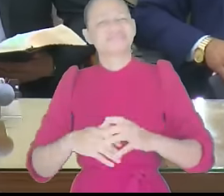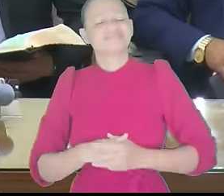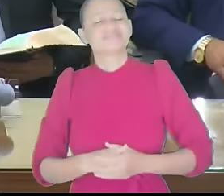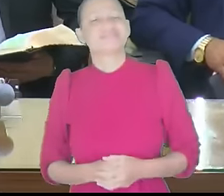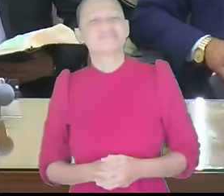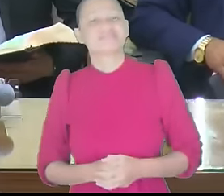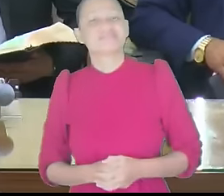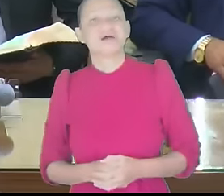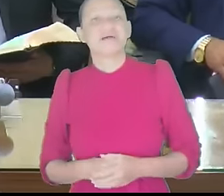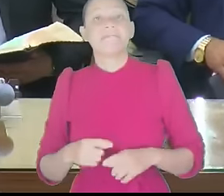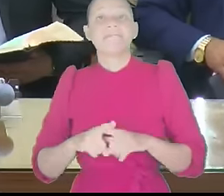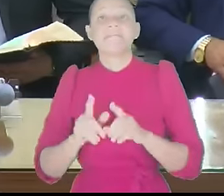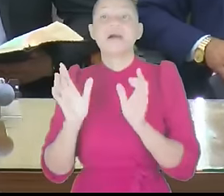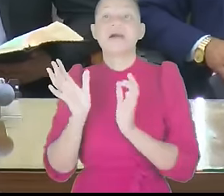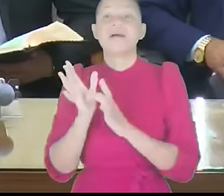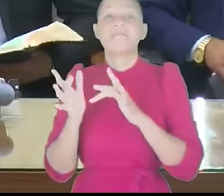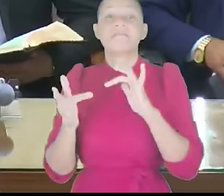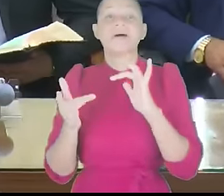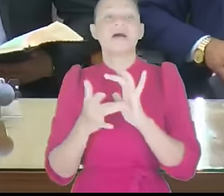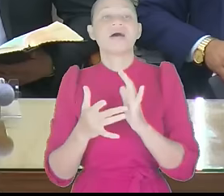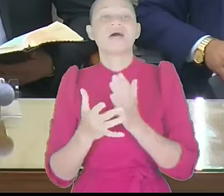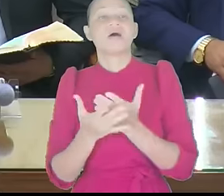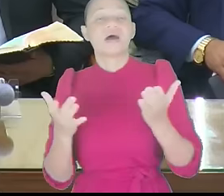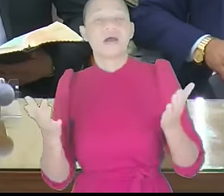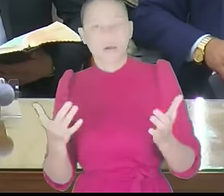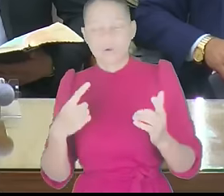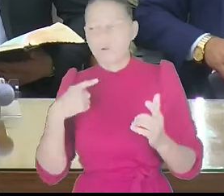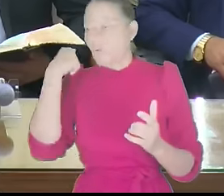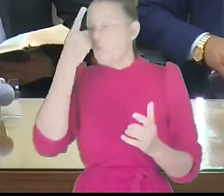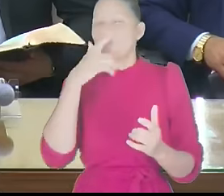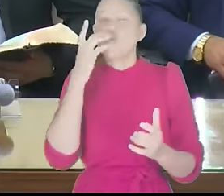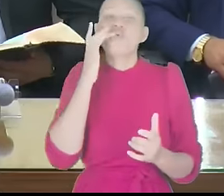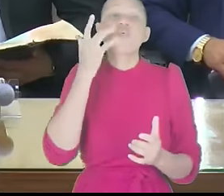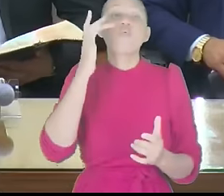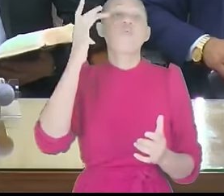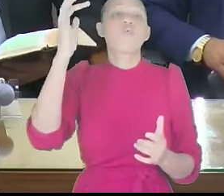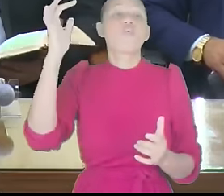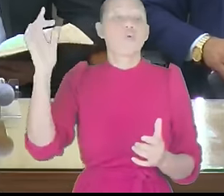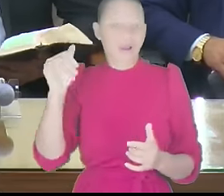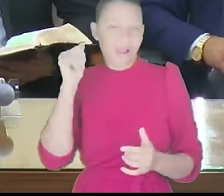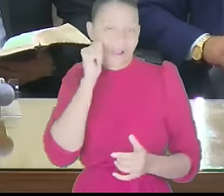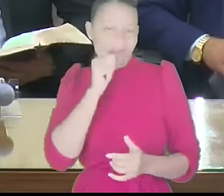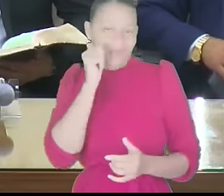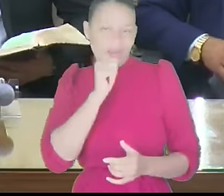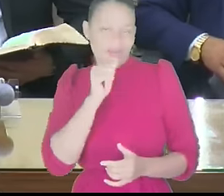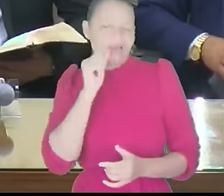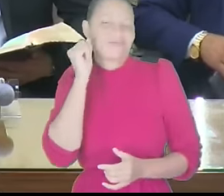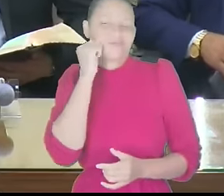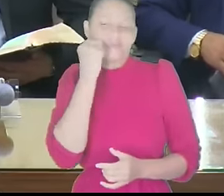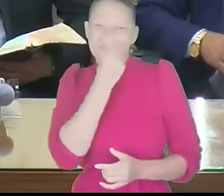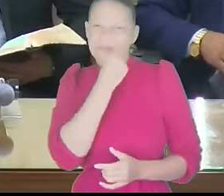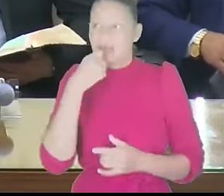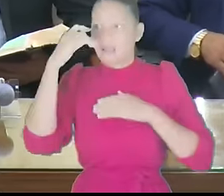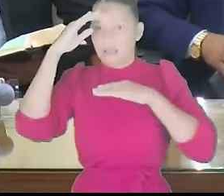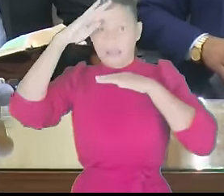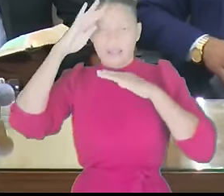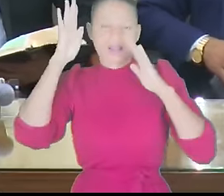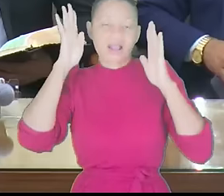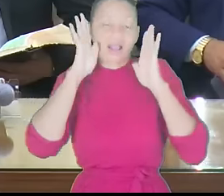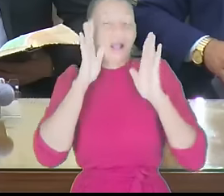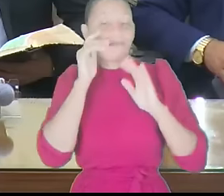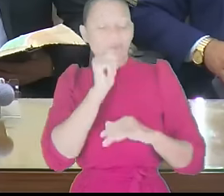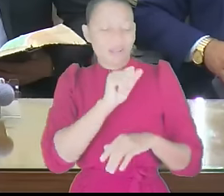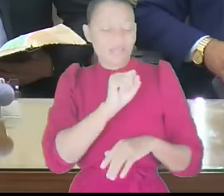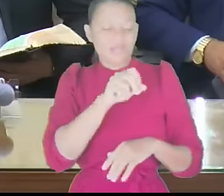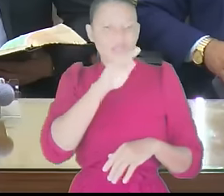Mas Jesus, a cabeça dele, irmão, é de ouro. Estão lembrados que a sunamita disse que a cabeça dele é de ouro? A nossa é um miolinho